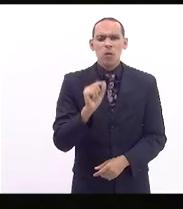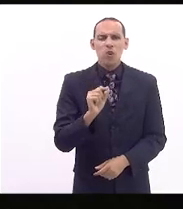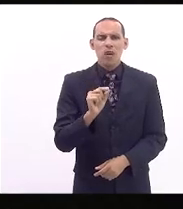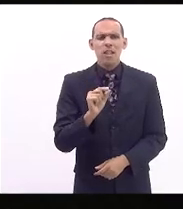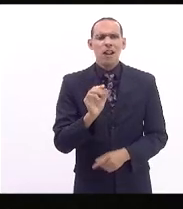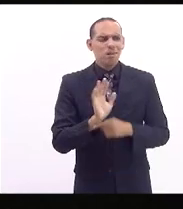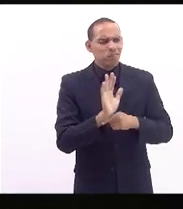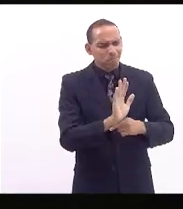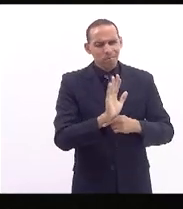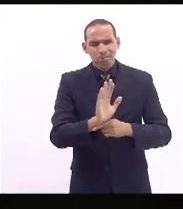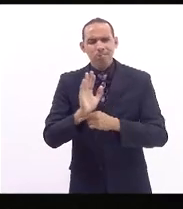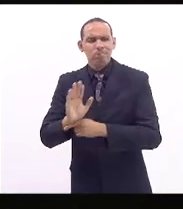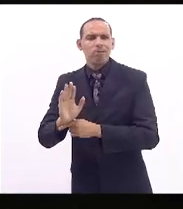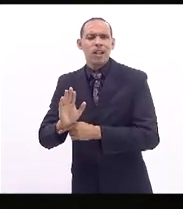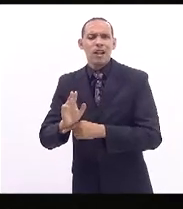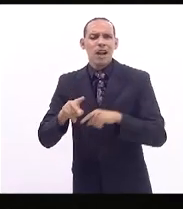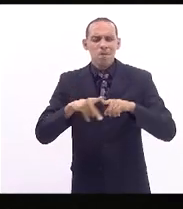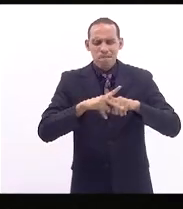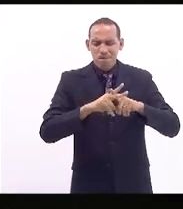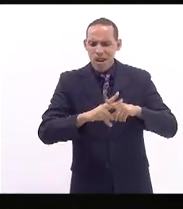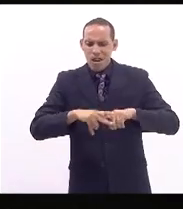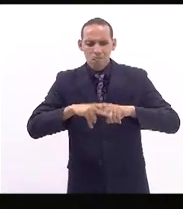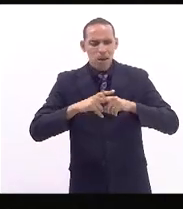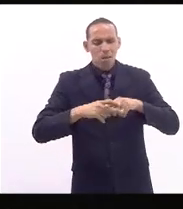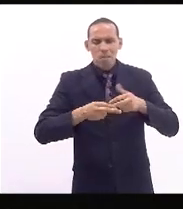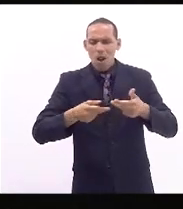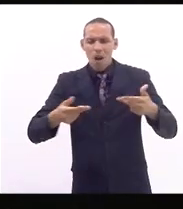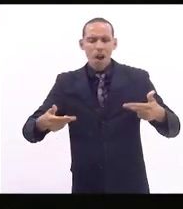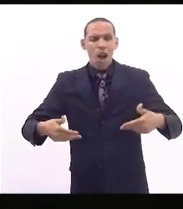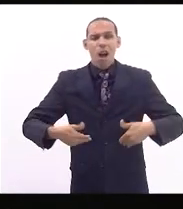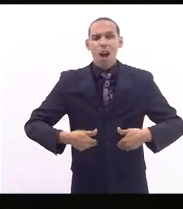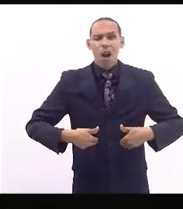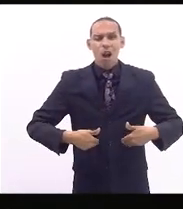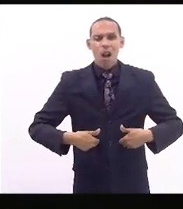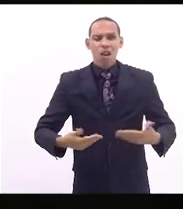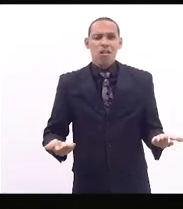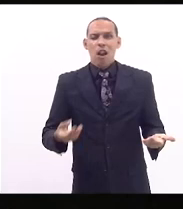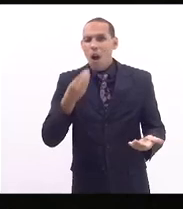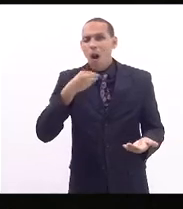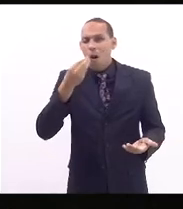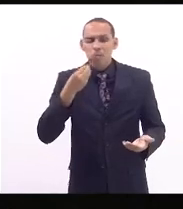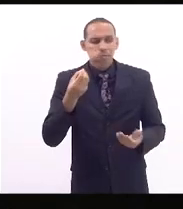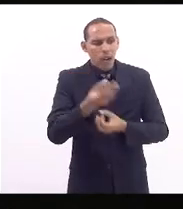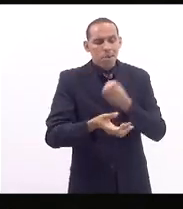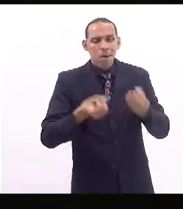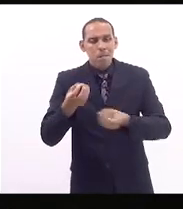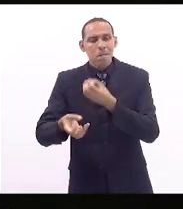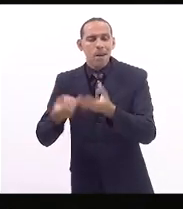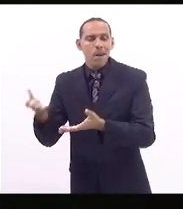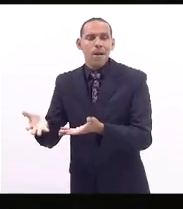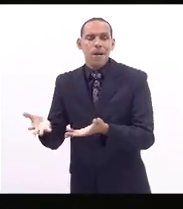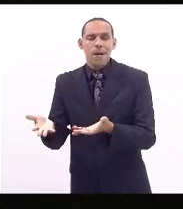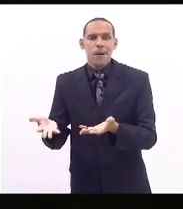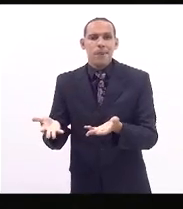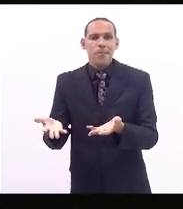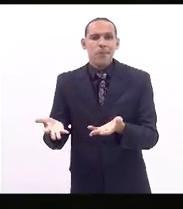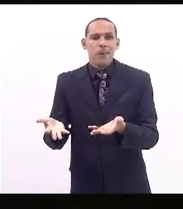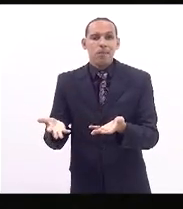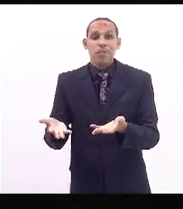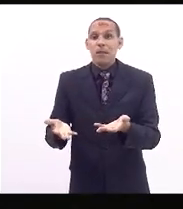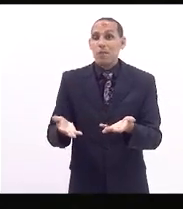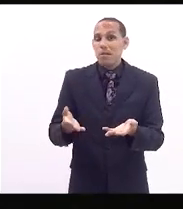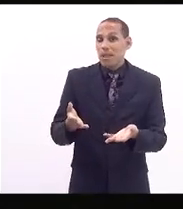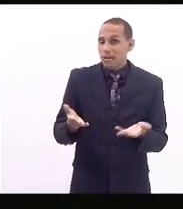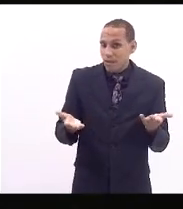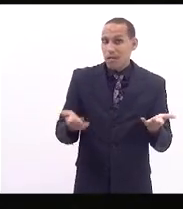acesso emergencial alimento a comida e o sentido as